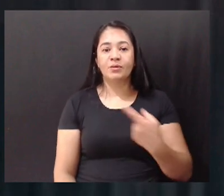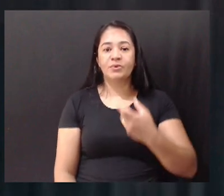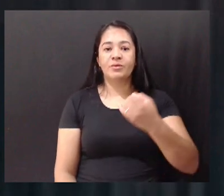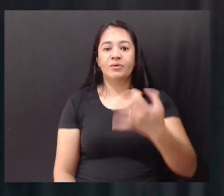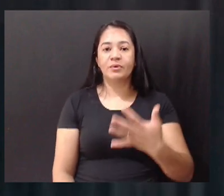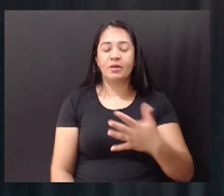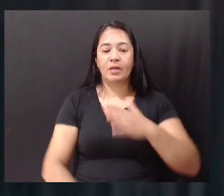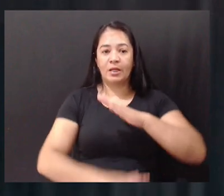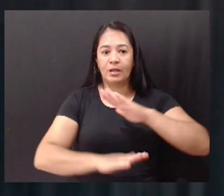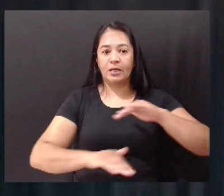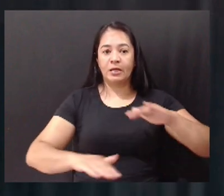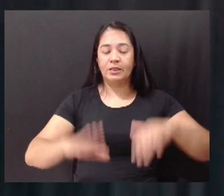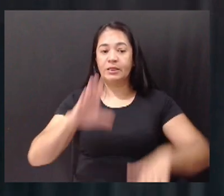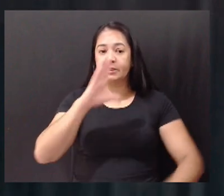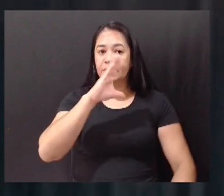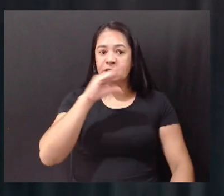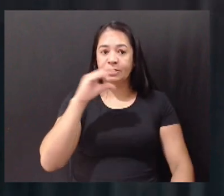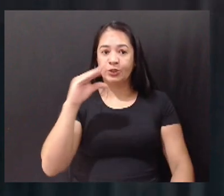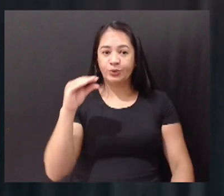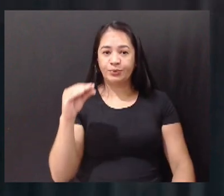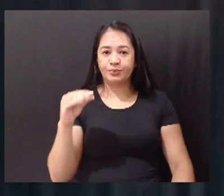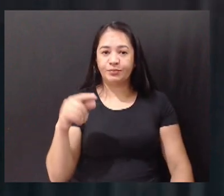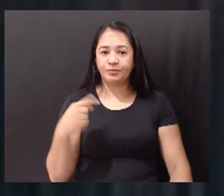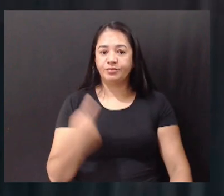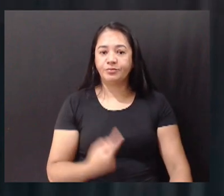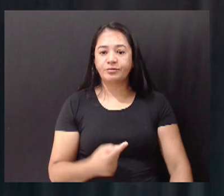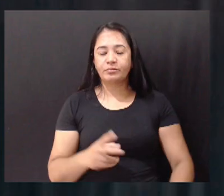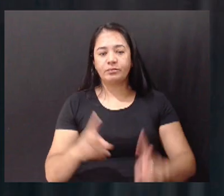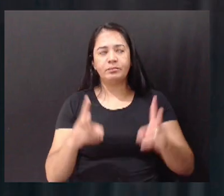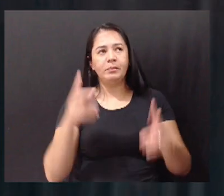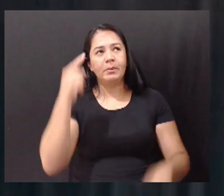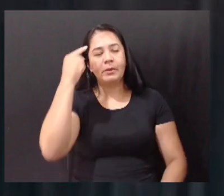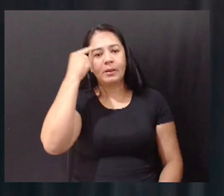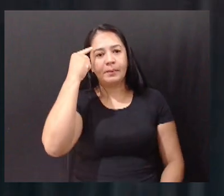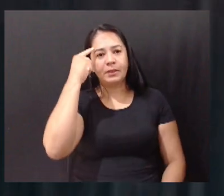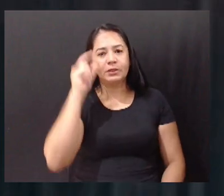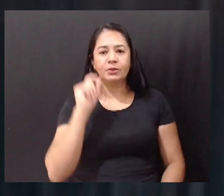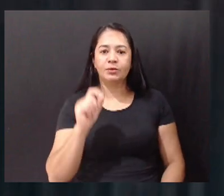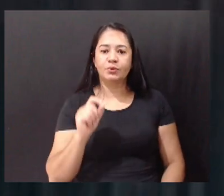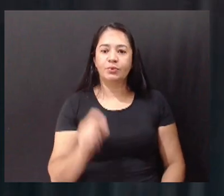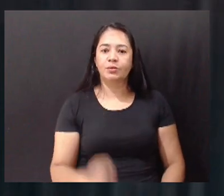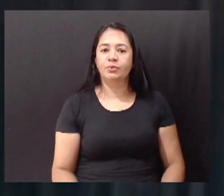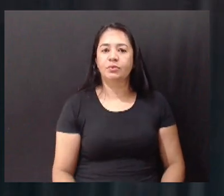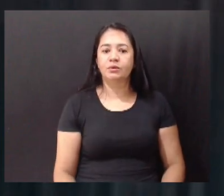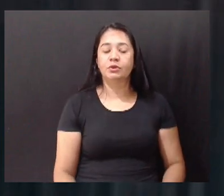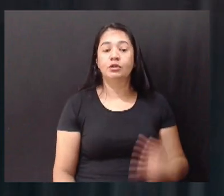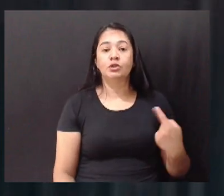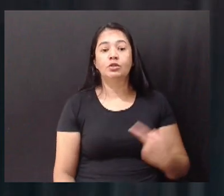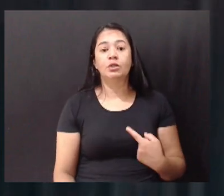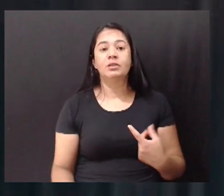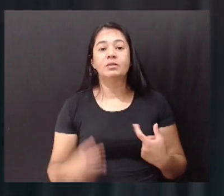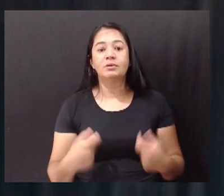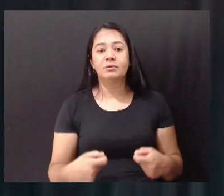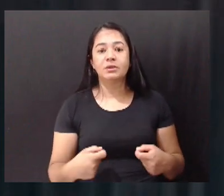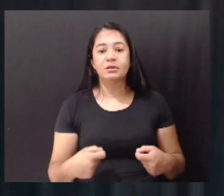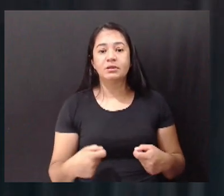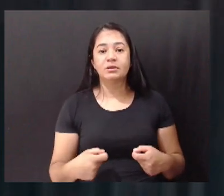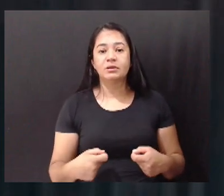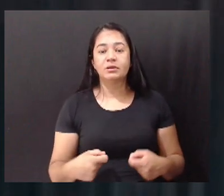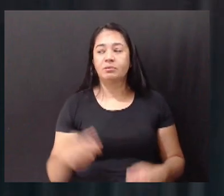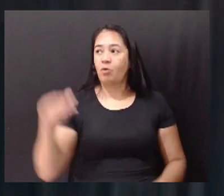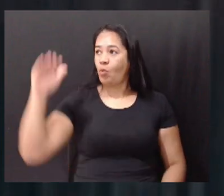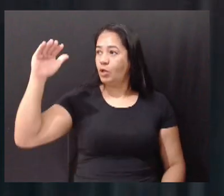e adolescentes, nós temos sempre que pensar que nós precisamos de um adulto